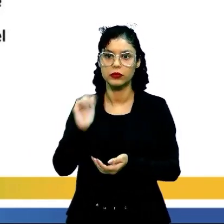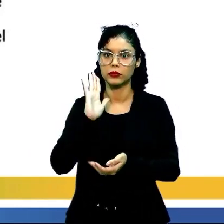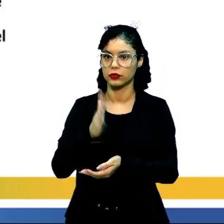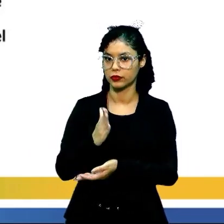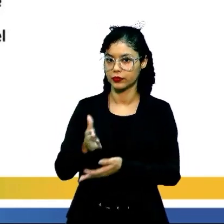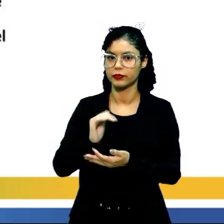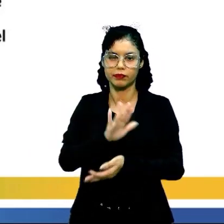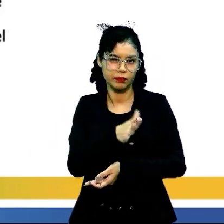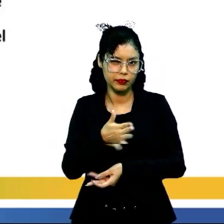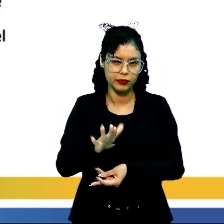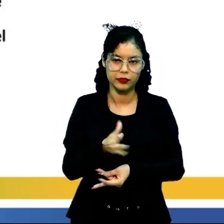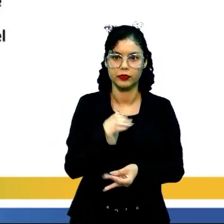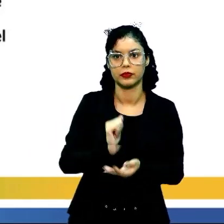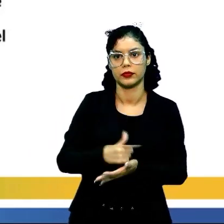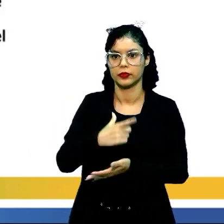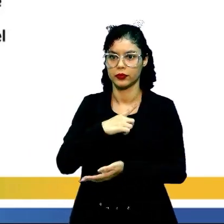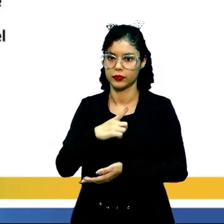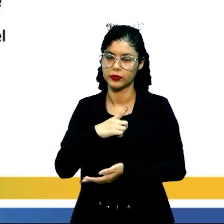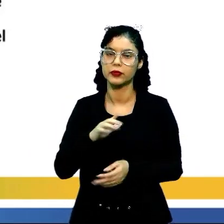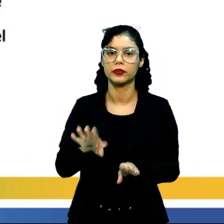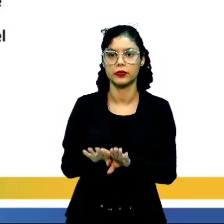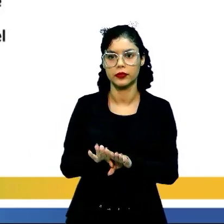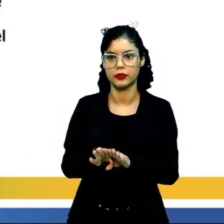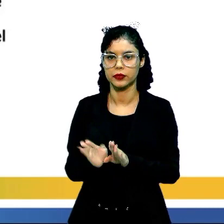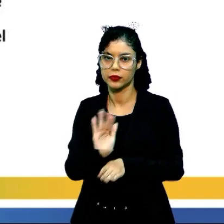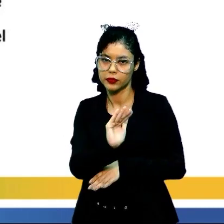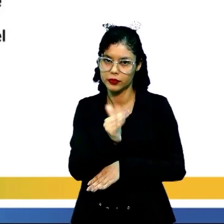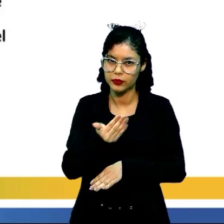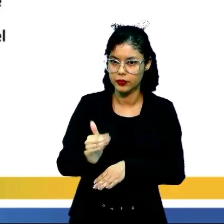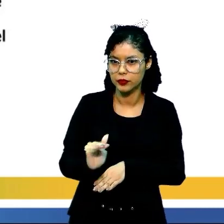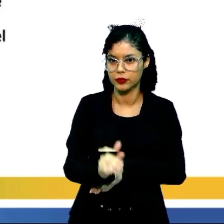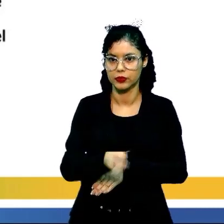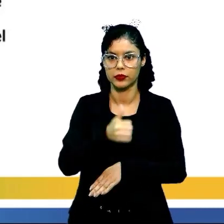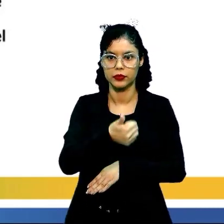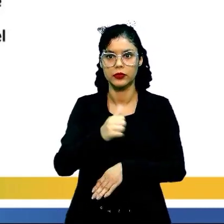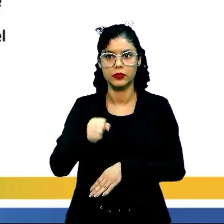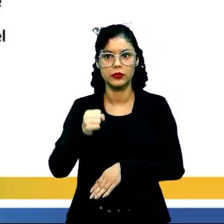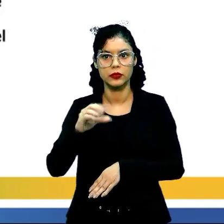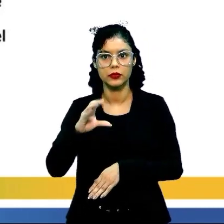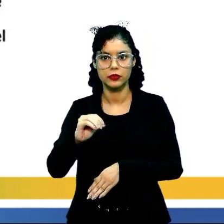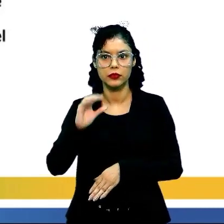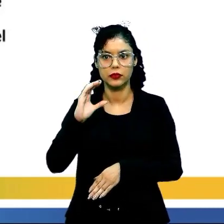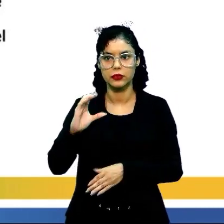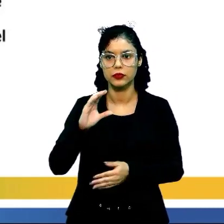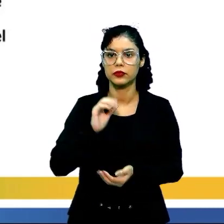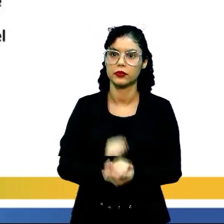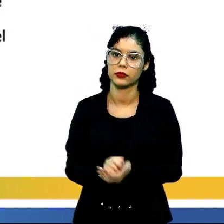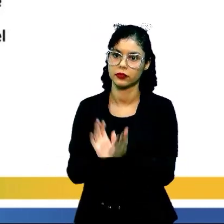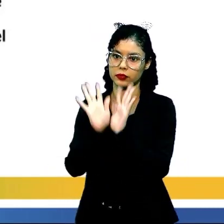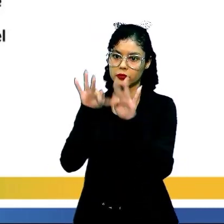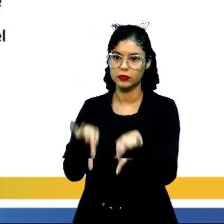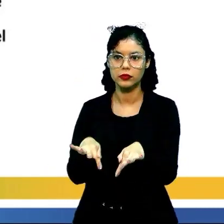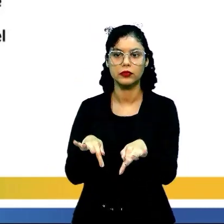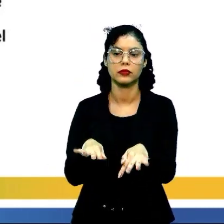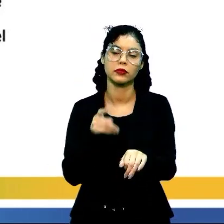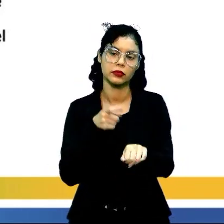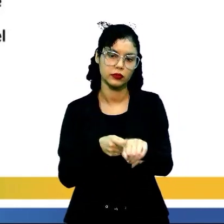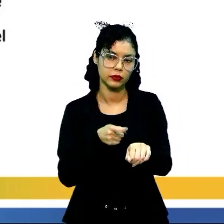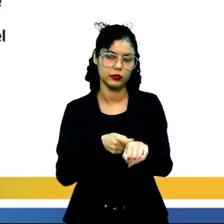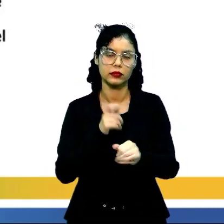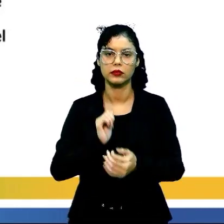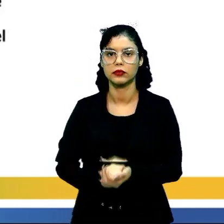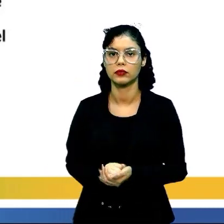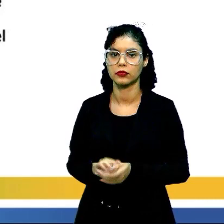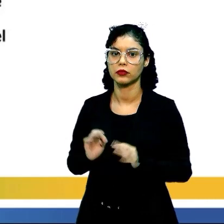cadeias medianas, tem a temperatura de ebulição ali aproximadamente 180 graus. E, por fim, os resíduos sólidos.